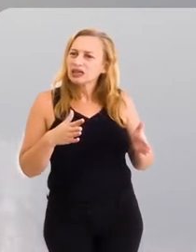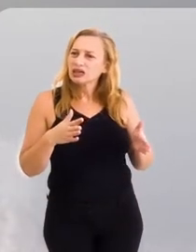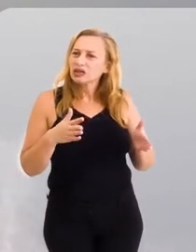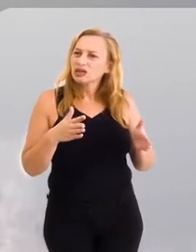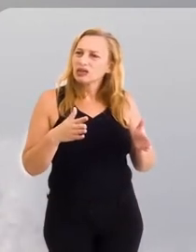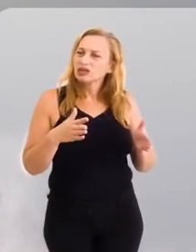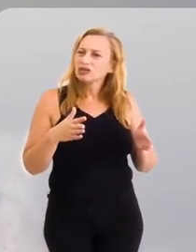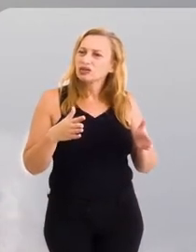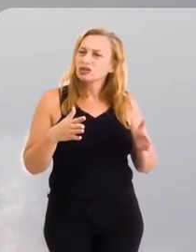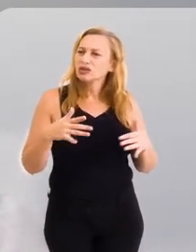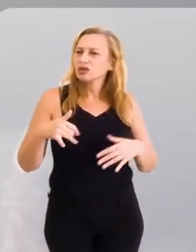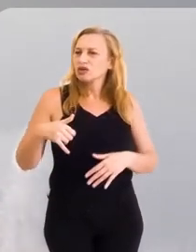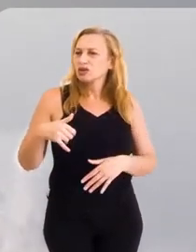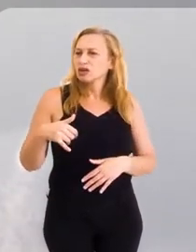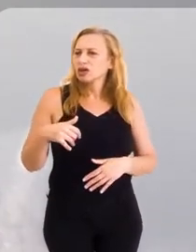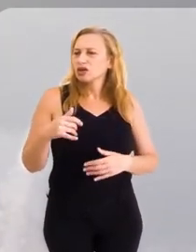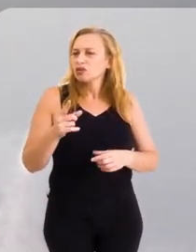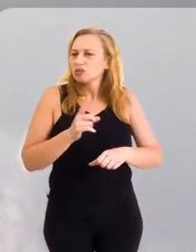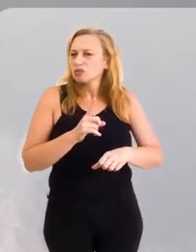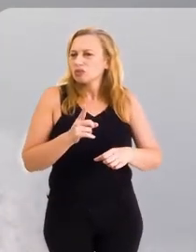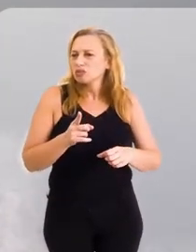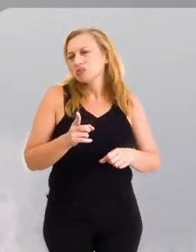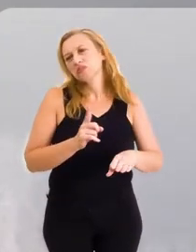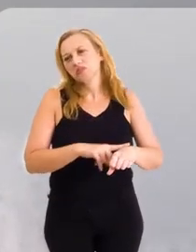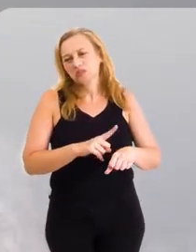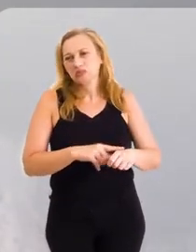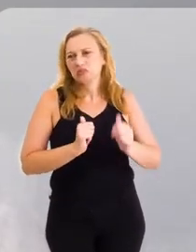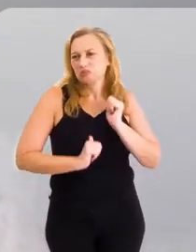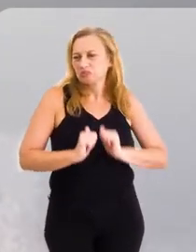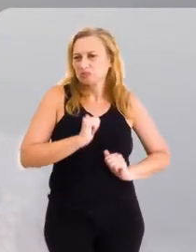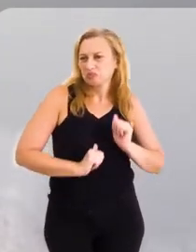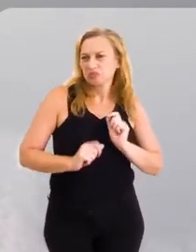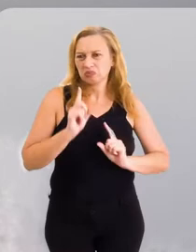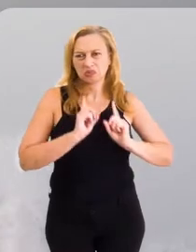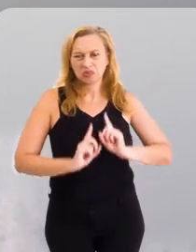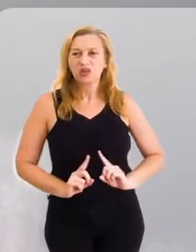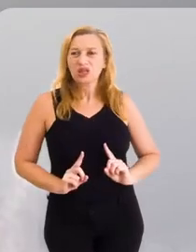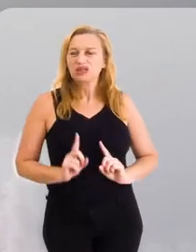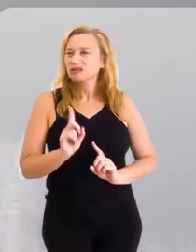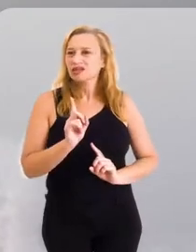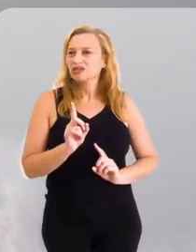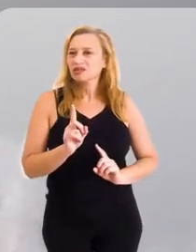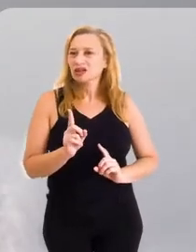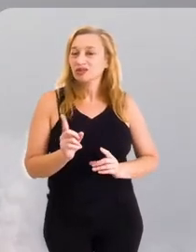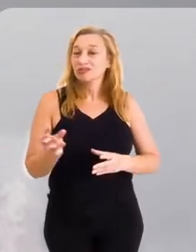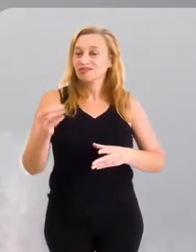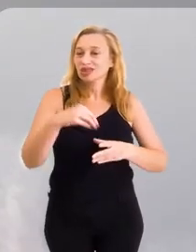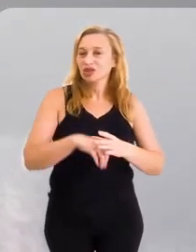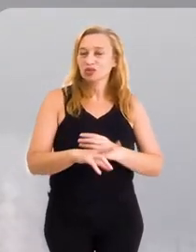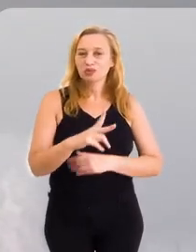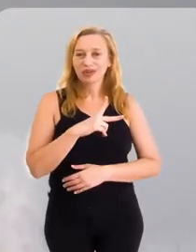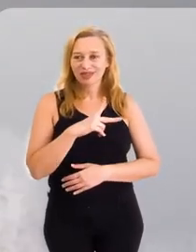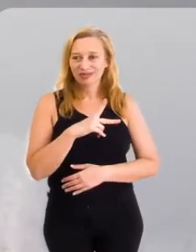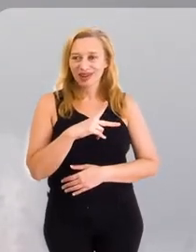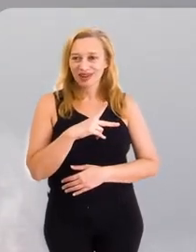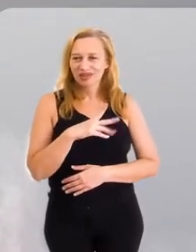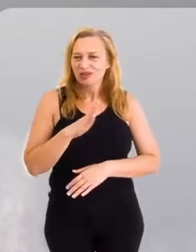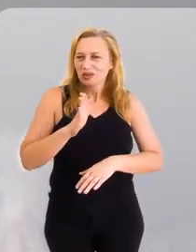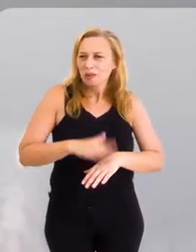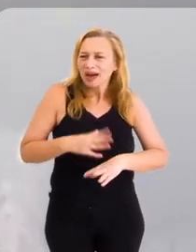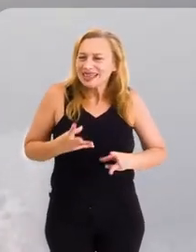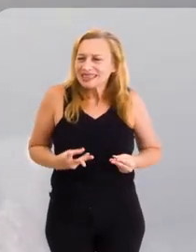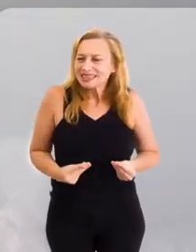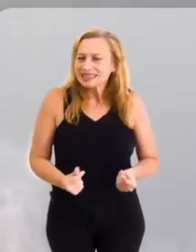de elementos causadores da angústia da depressão da ansiedade que não estão no terreno pessoal